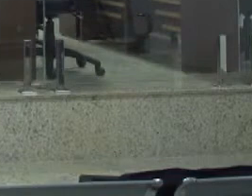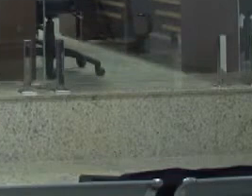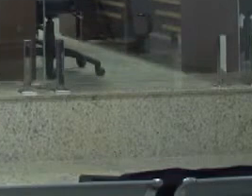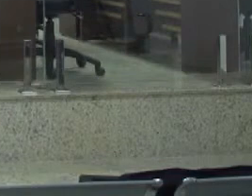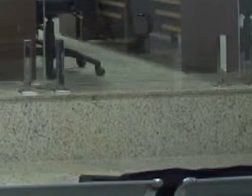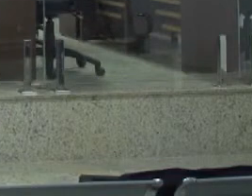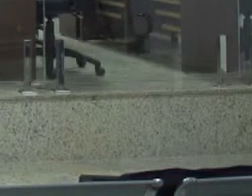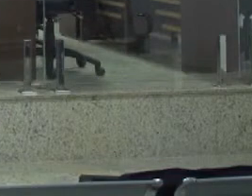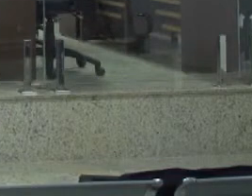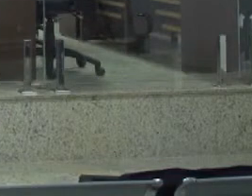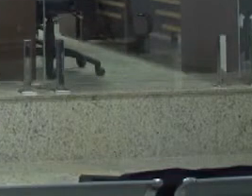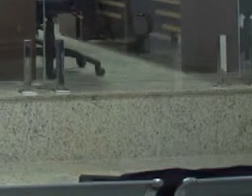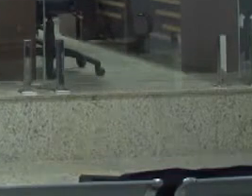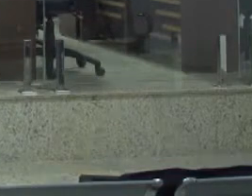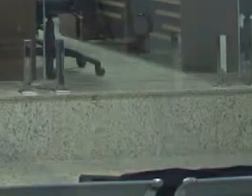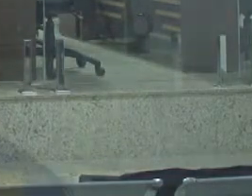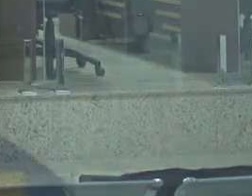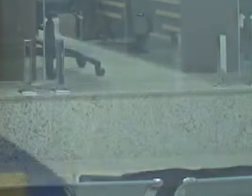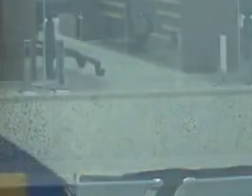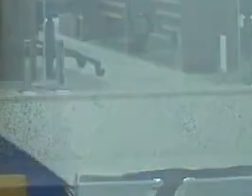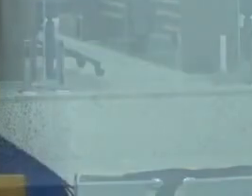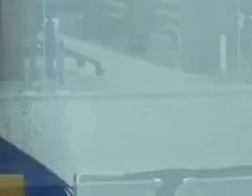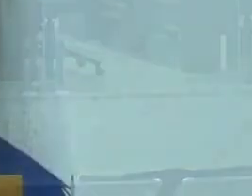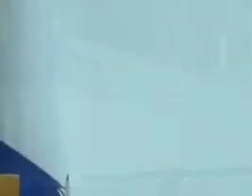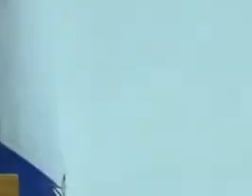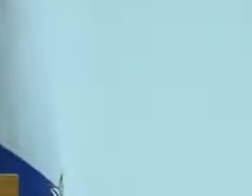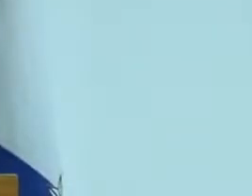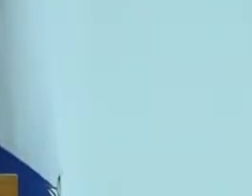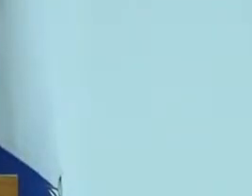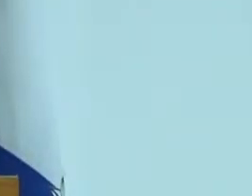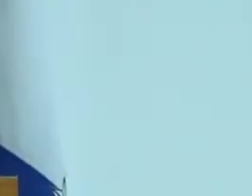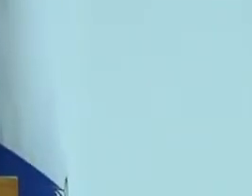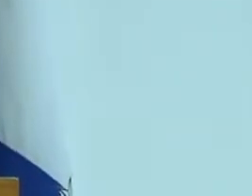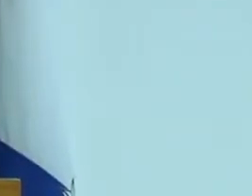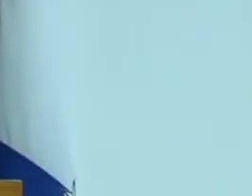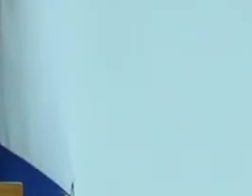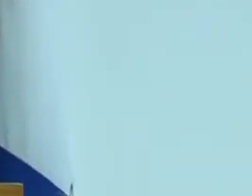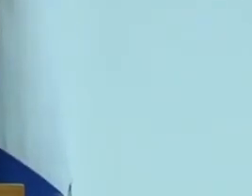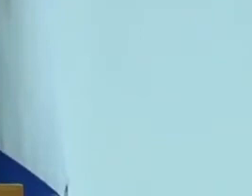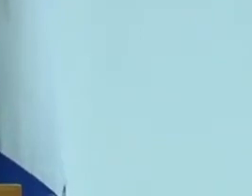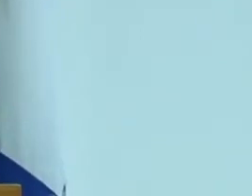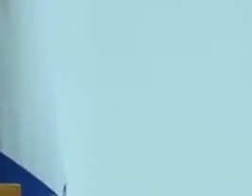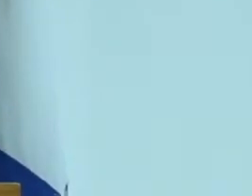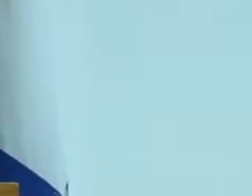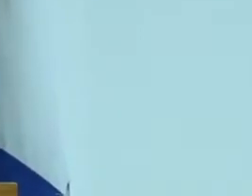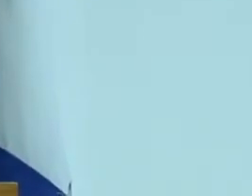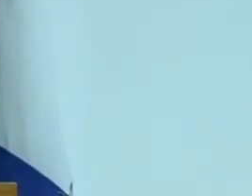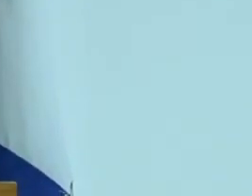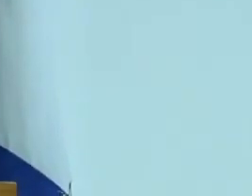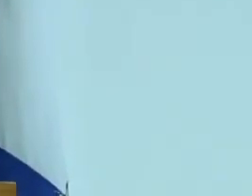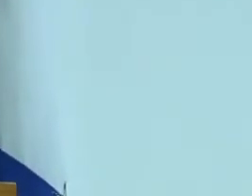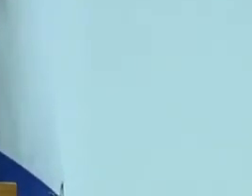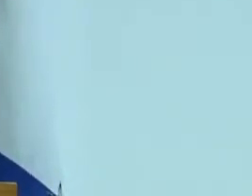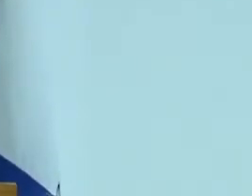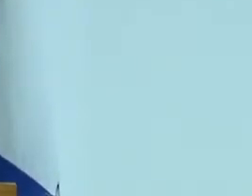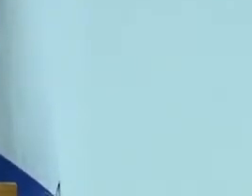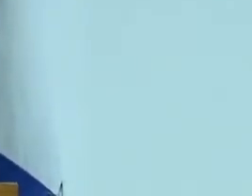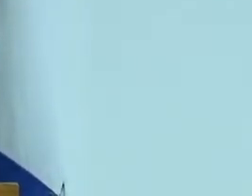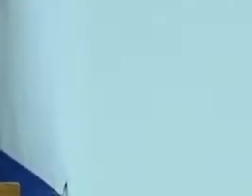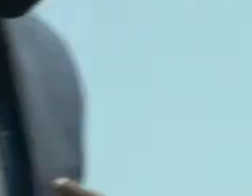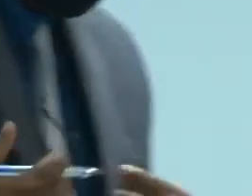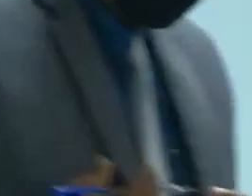Boa noite, presidente. Boa noite, demais vereadores, quem se encontra no recinto e quem nos assiste através da TV